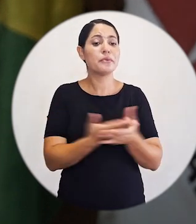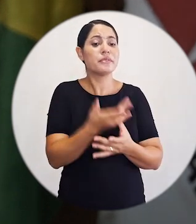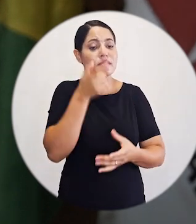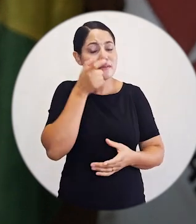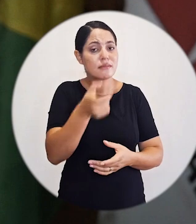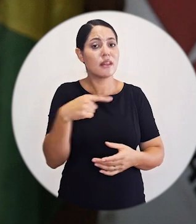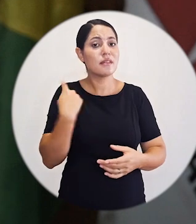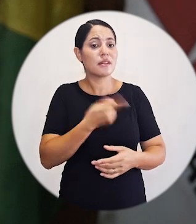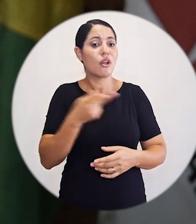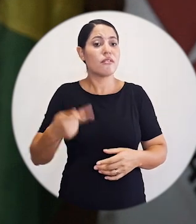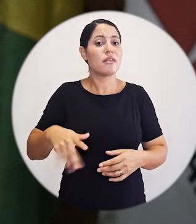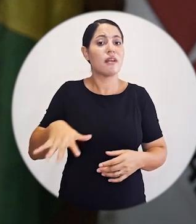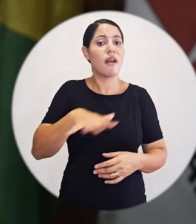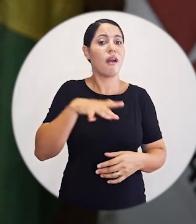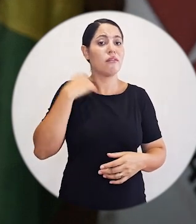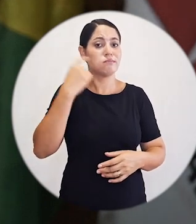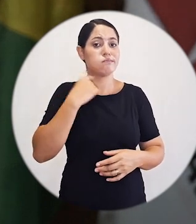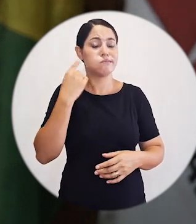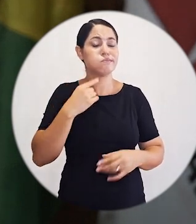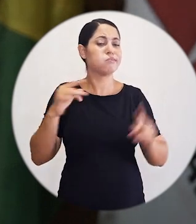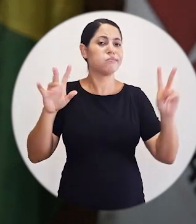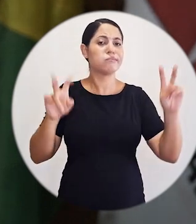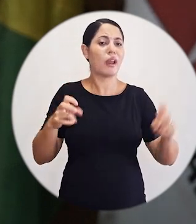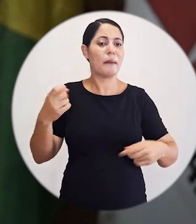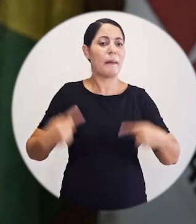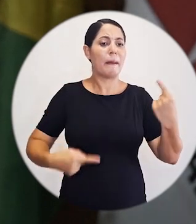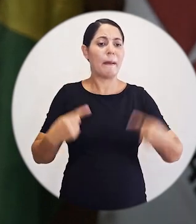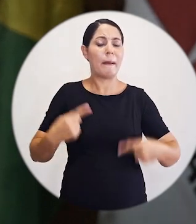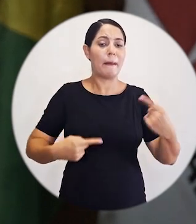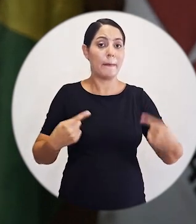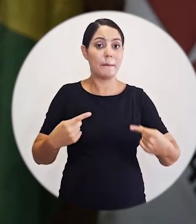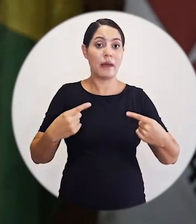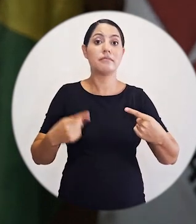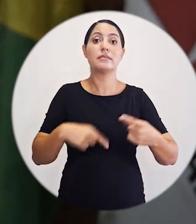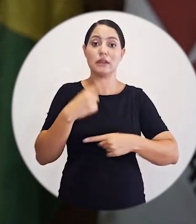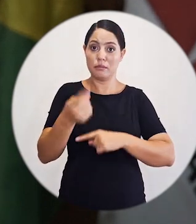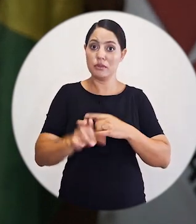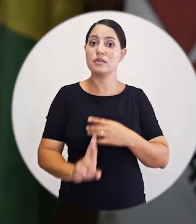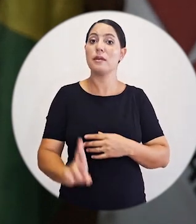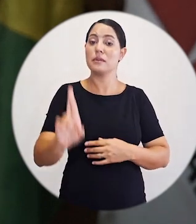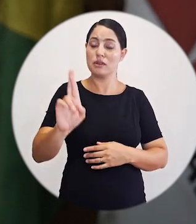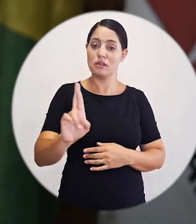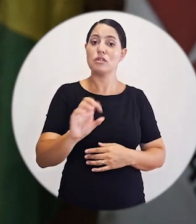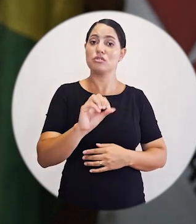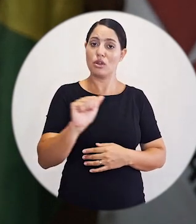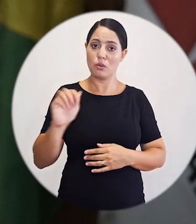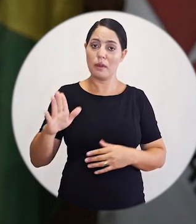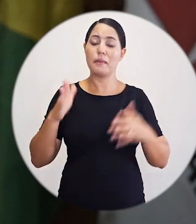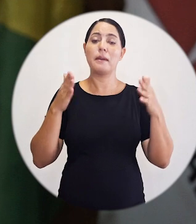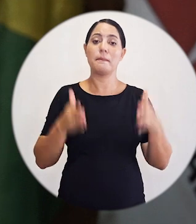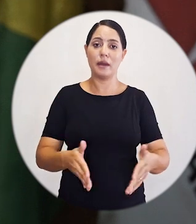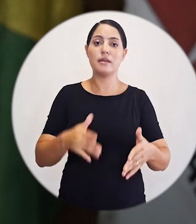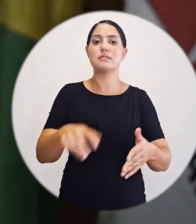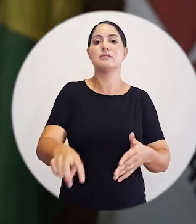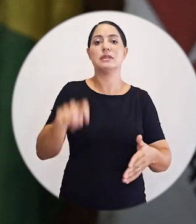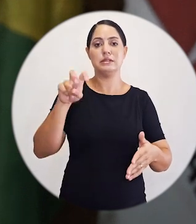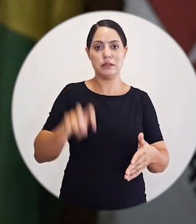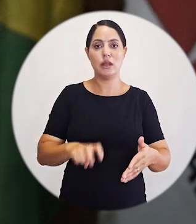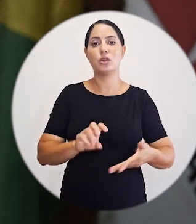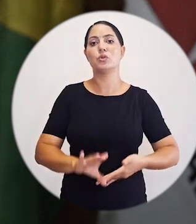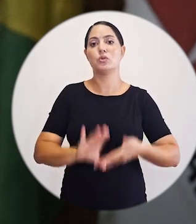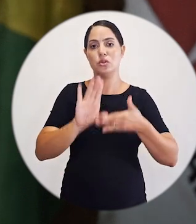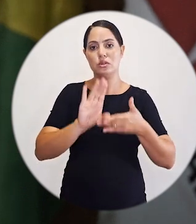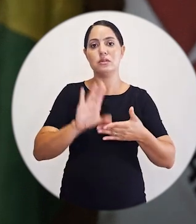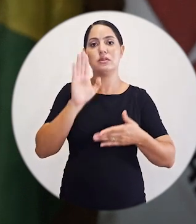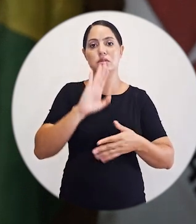efeitos dos processos de interesse da advocacia e retorno do debate apenas quando representantes da ordem voltassem a